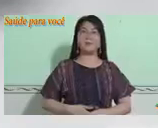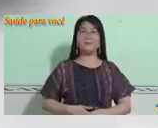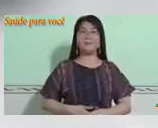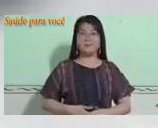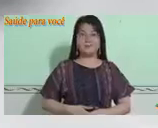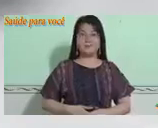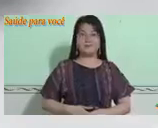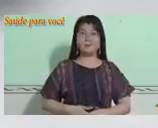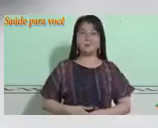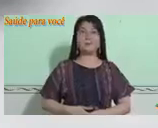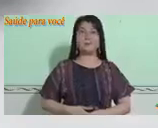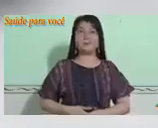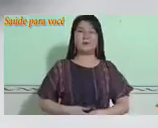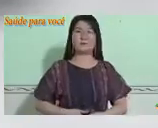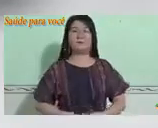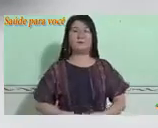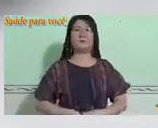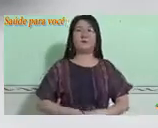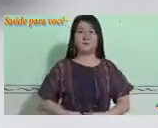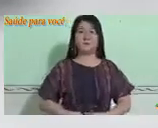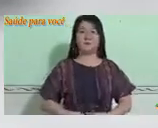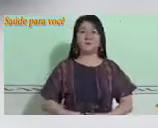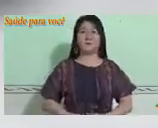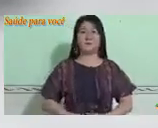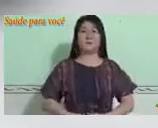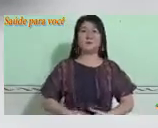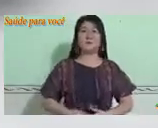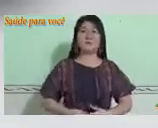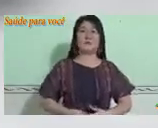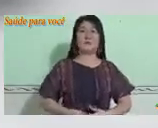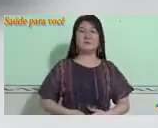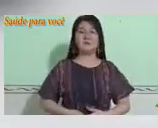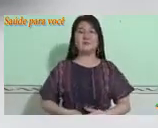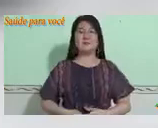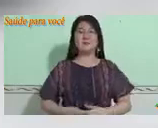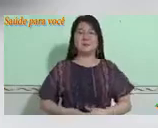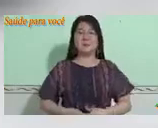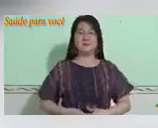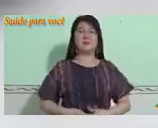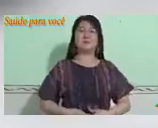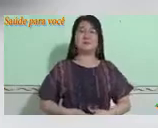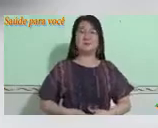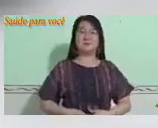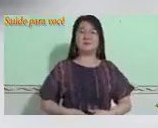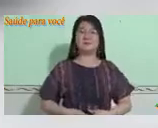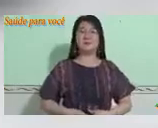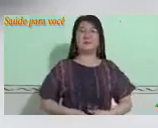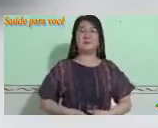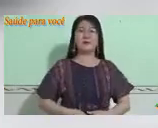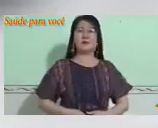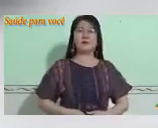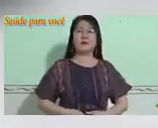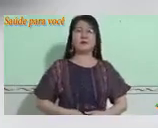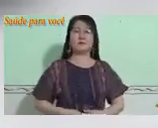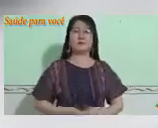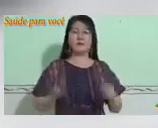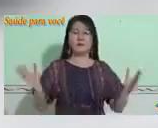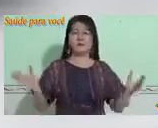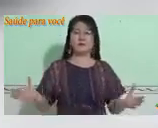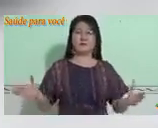MPORTANTQUESSORMANTENHALACALMASONSOLE o bebê ao mesmo tempo em que avaliar o bebê, vírgula, verificando as enanhasinais de lesões, vírgula, vermelhidão